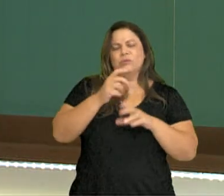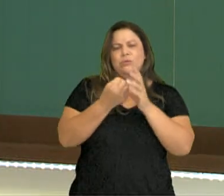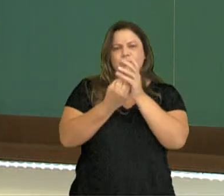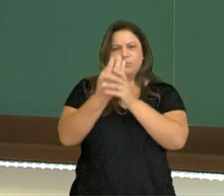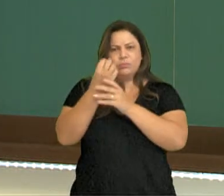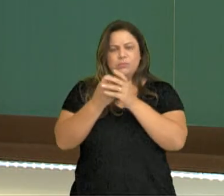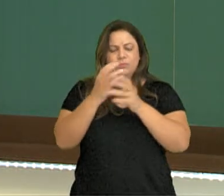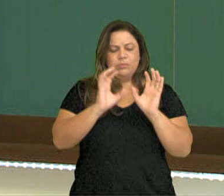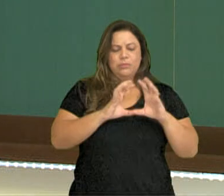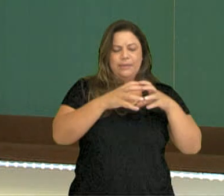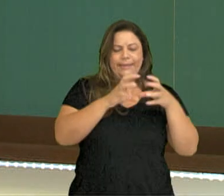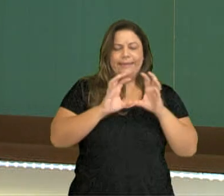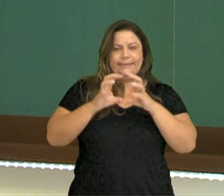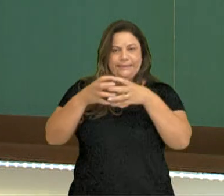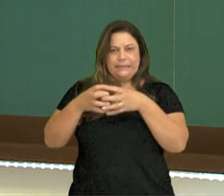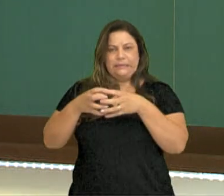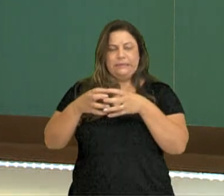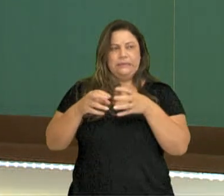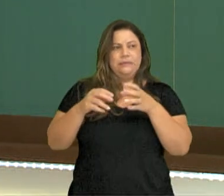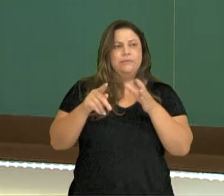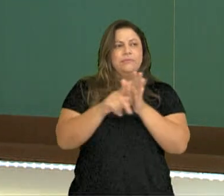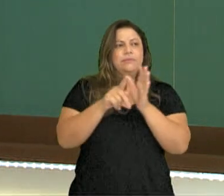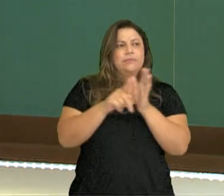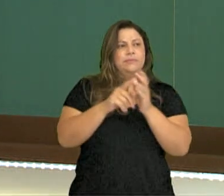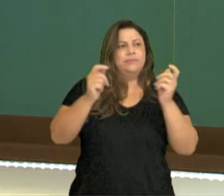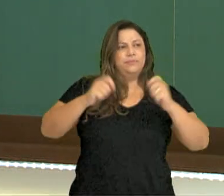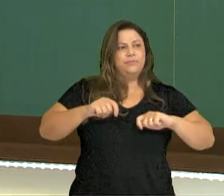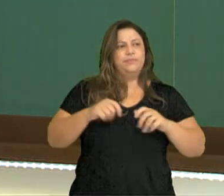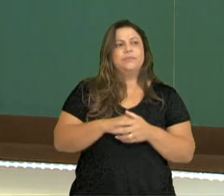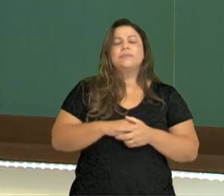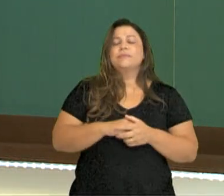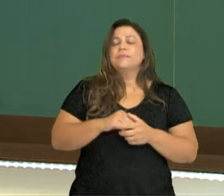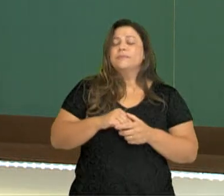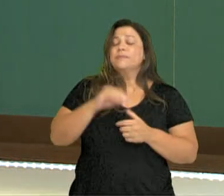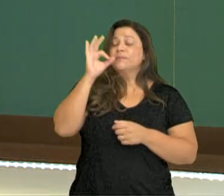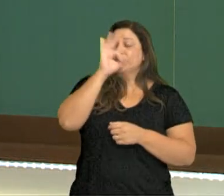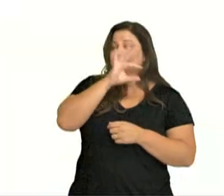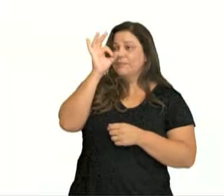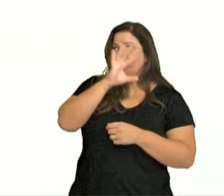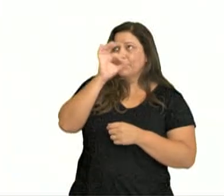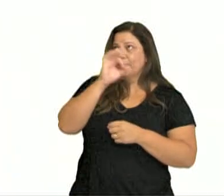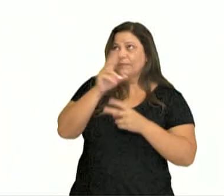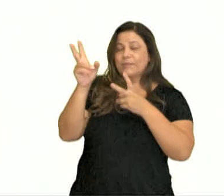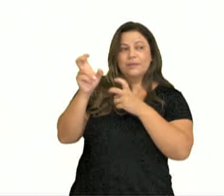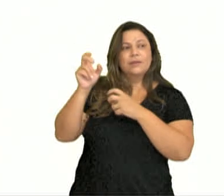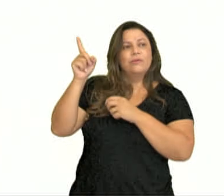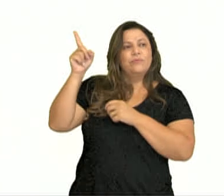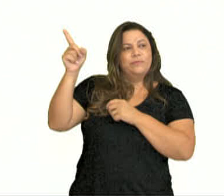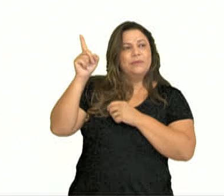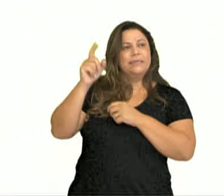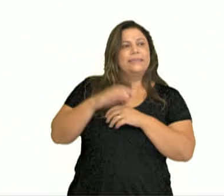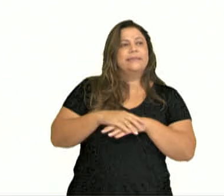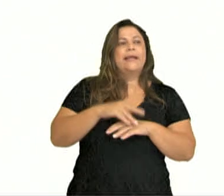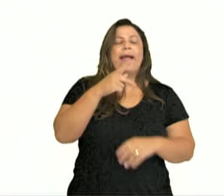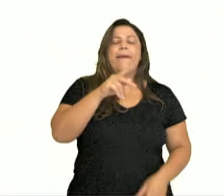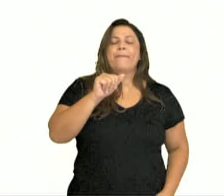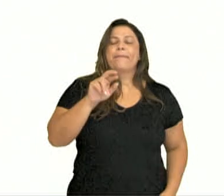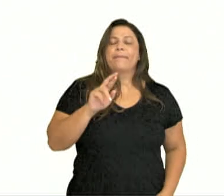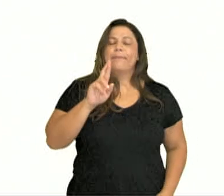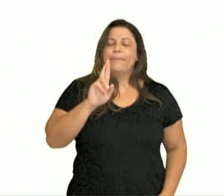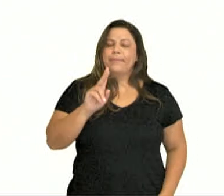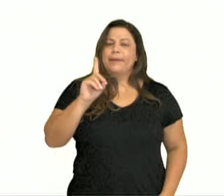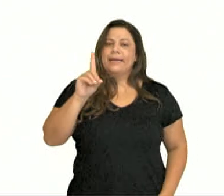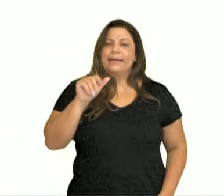nessa classificação. Então nós temos as clorófitas, que são as algas verdes, as feófitas, que são as algas pardas, e